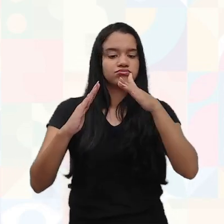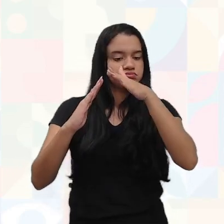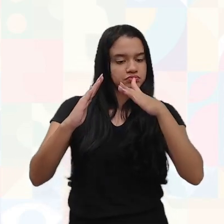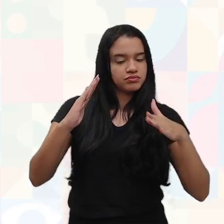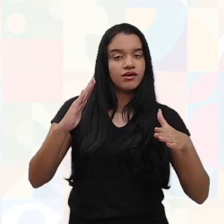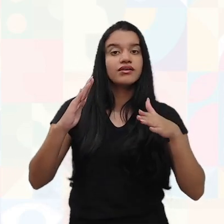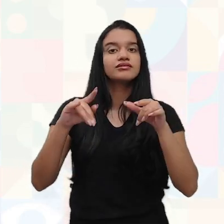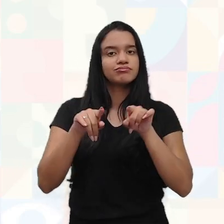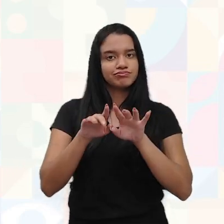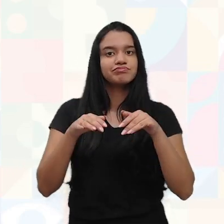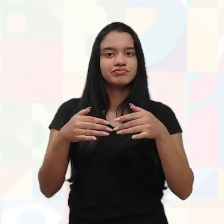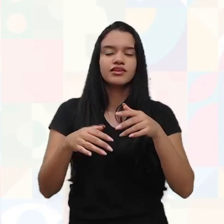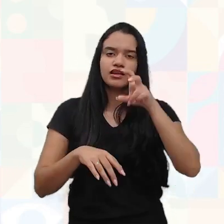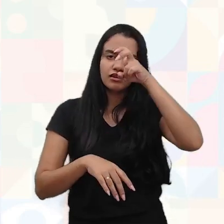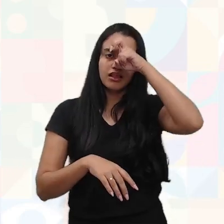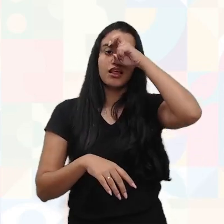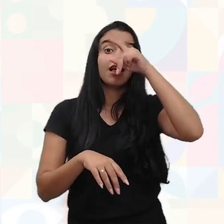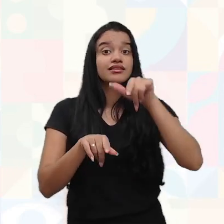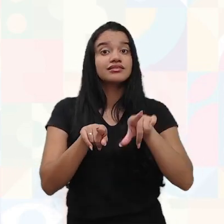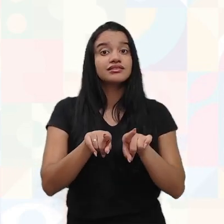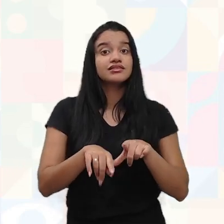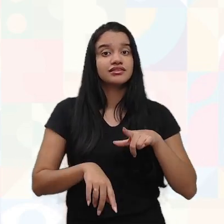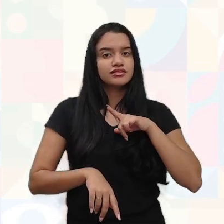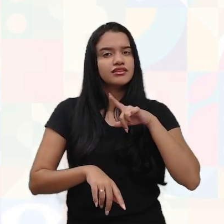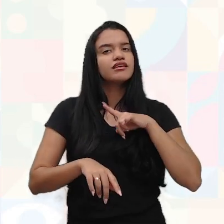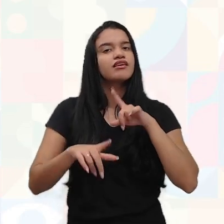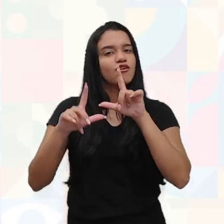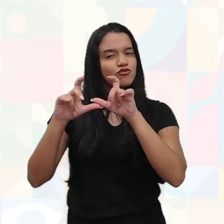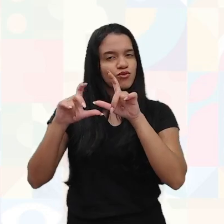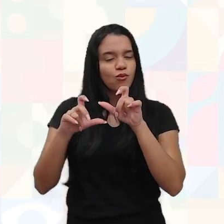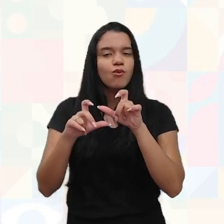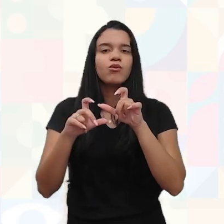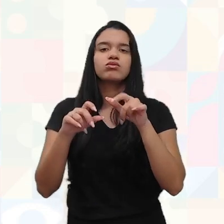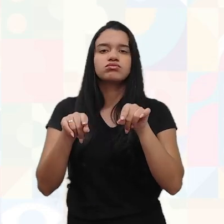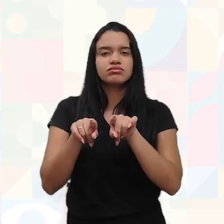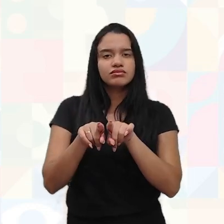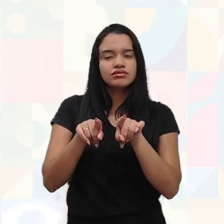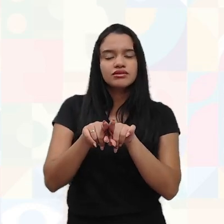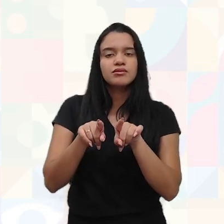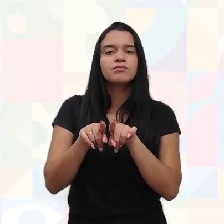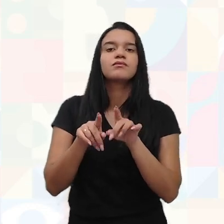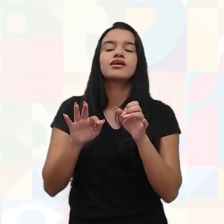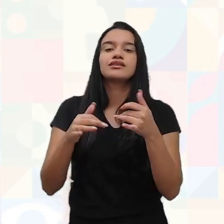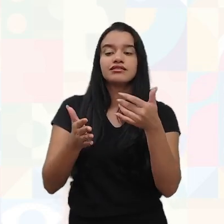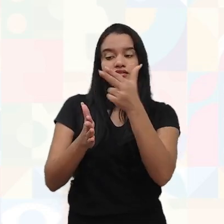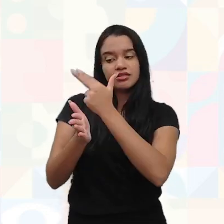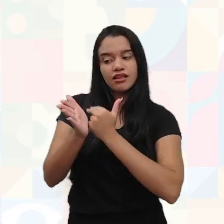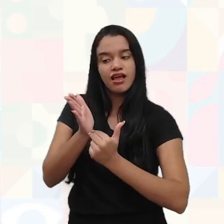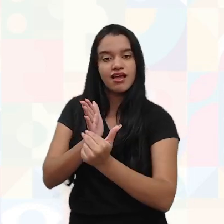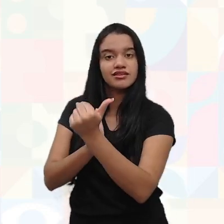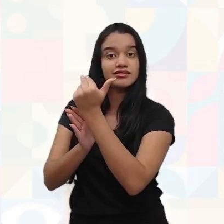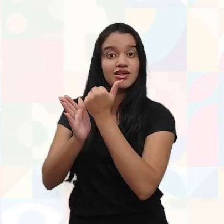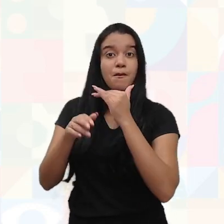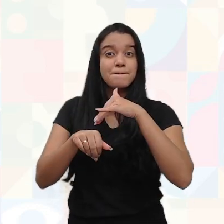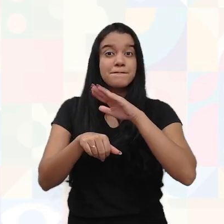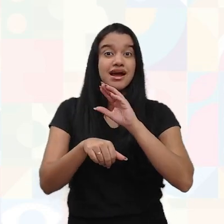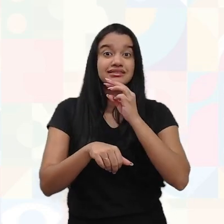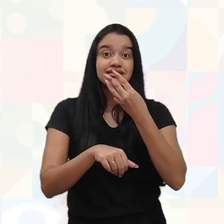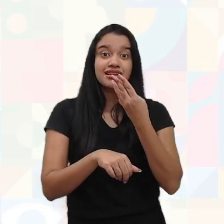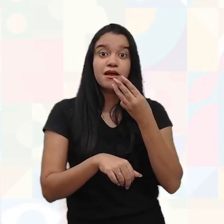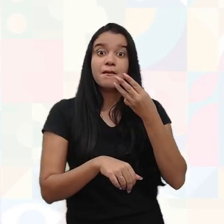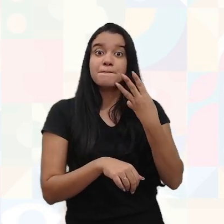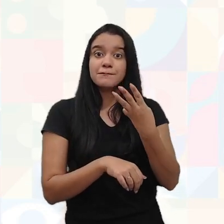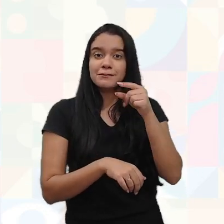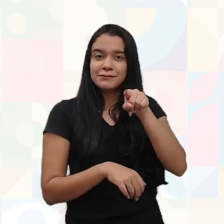muito isso e já tinham registro desse tipo de composição de desenho há mais de 3.500